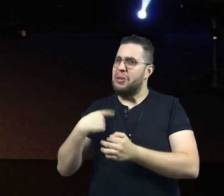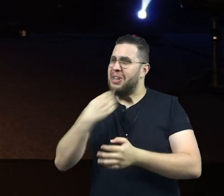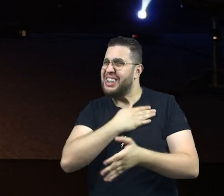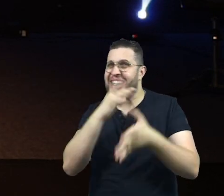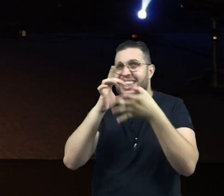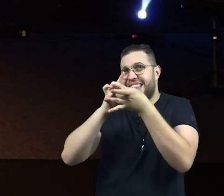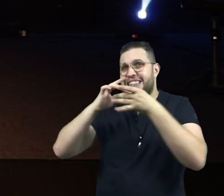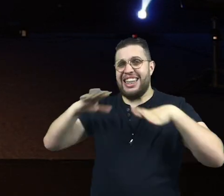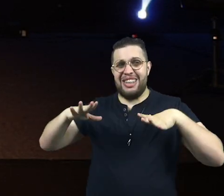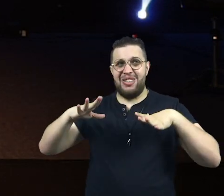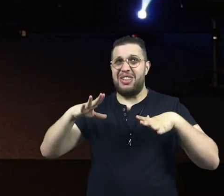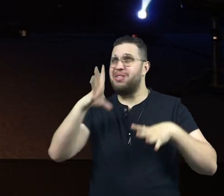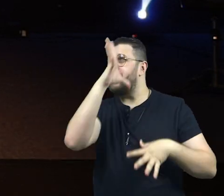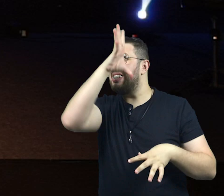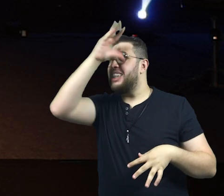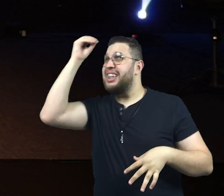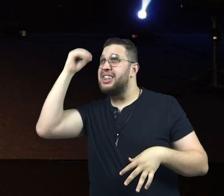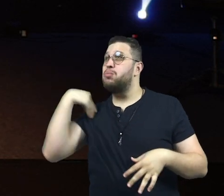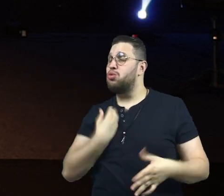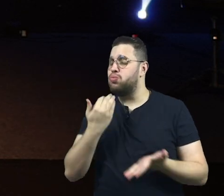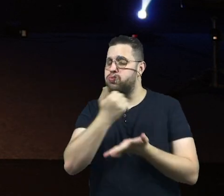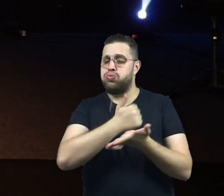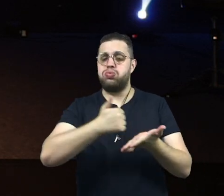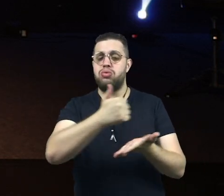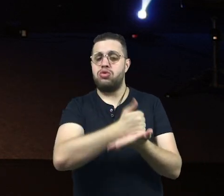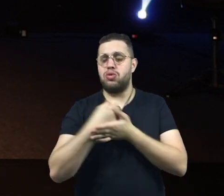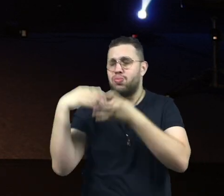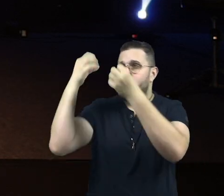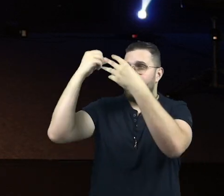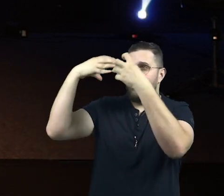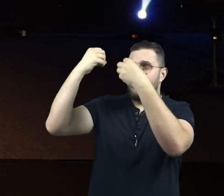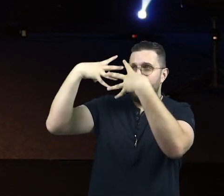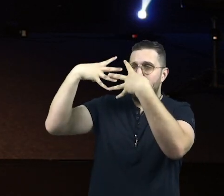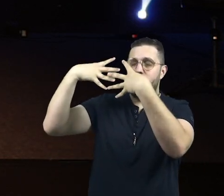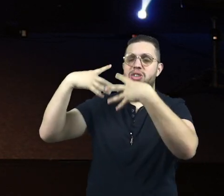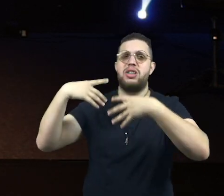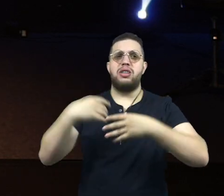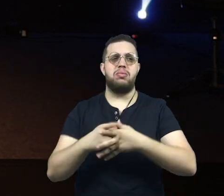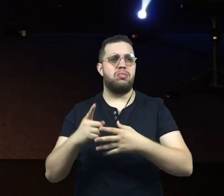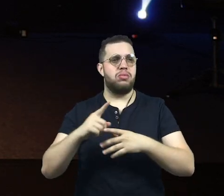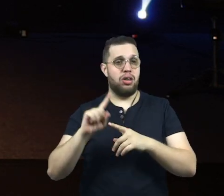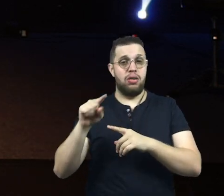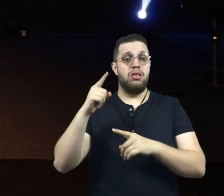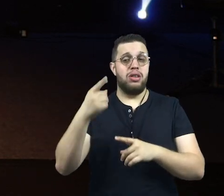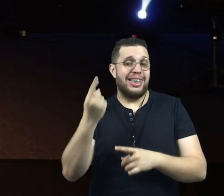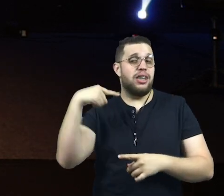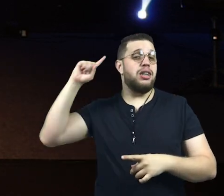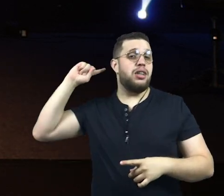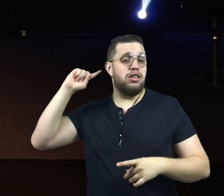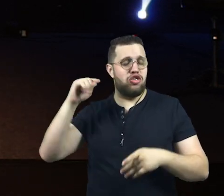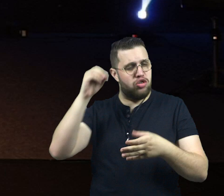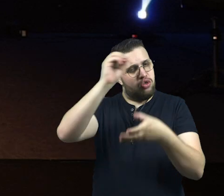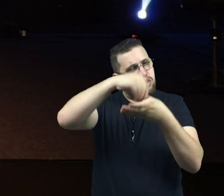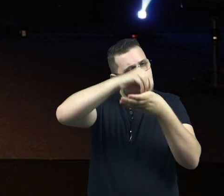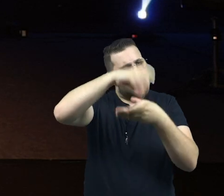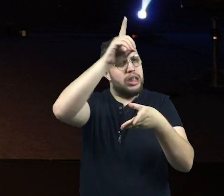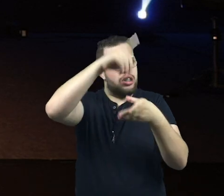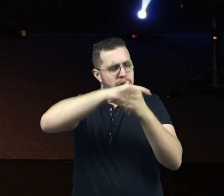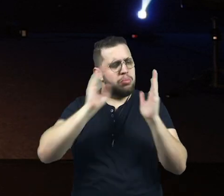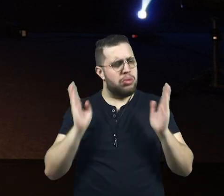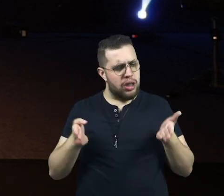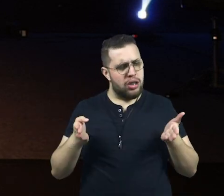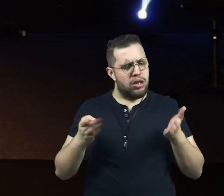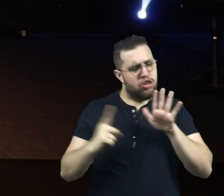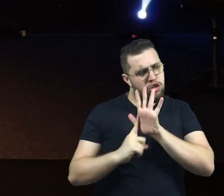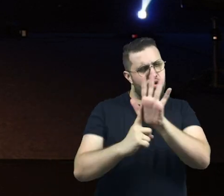quebramos aquilo que o Senhor colocou de fundamento dentro das nossas vidas. E eu quero, antes de tudo, então, orar com você que vai apresentar a sua oferta, o